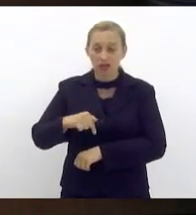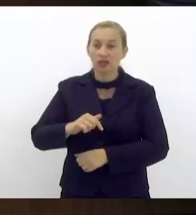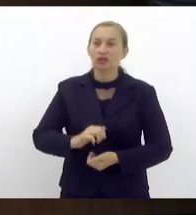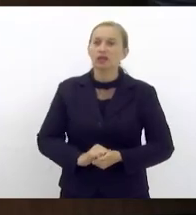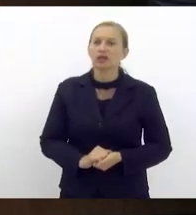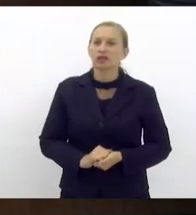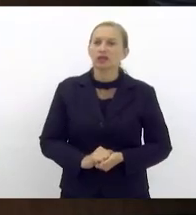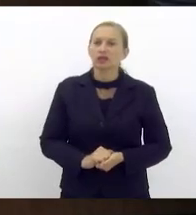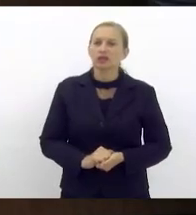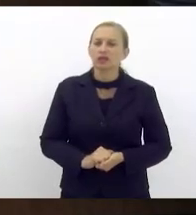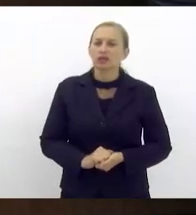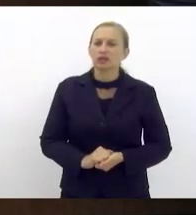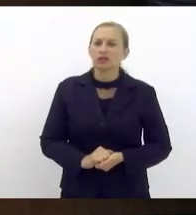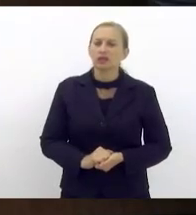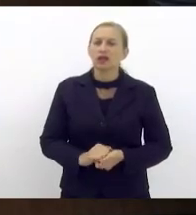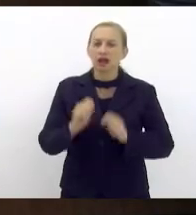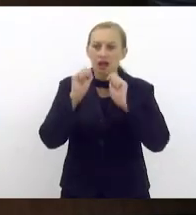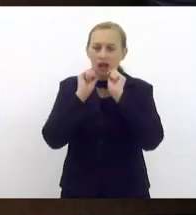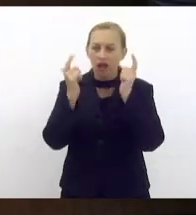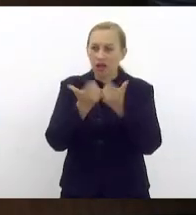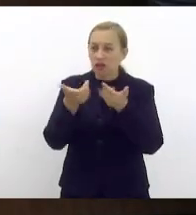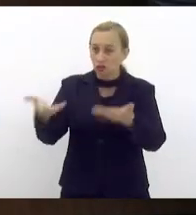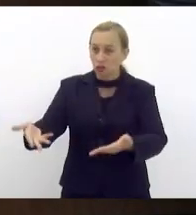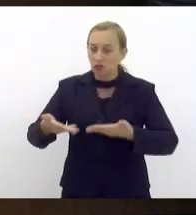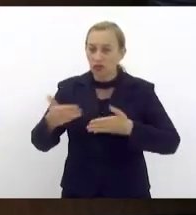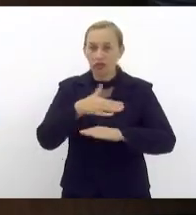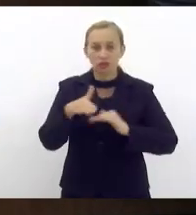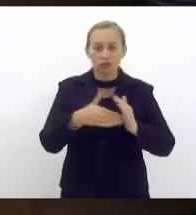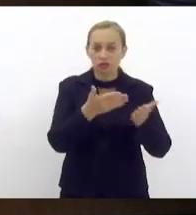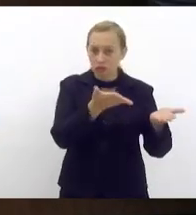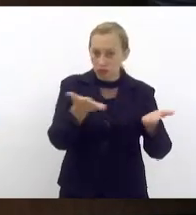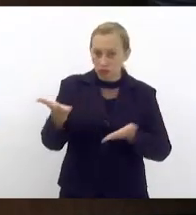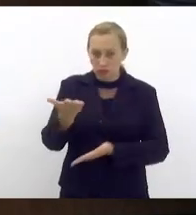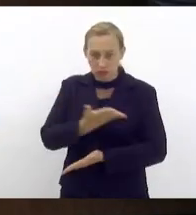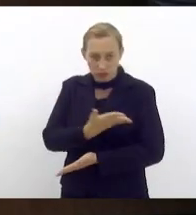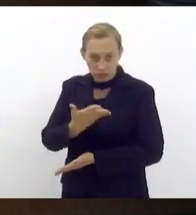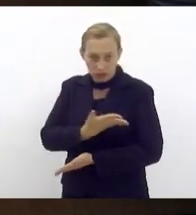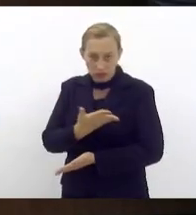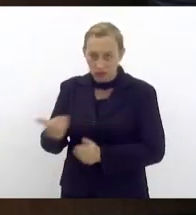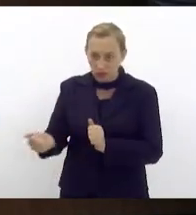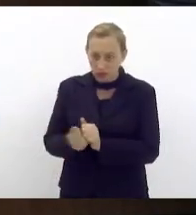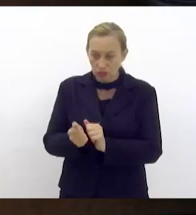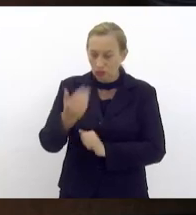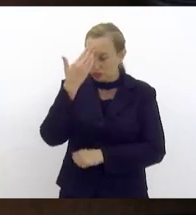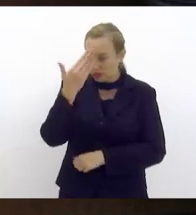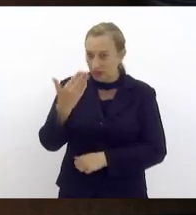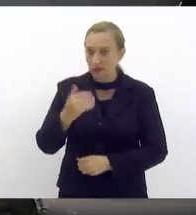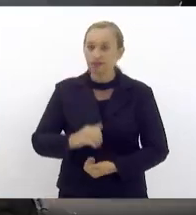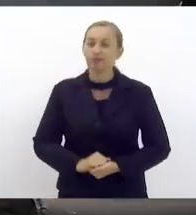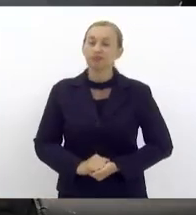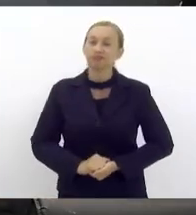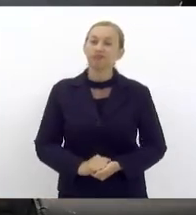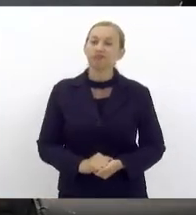aqui na alérgica e convida todos os nossos colegas a participar obrigado